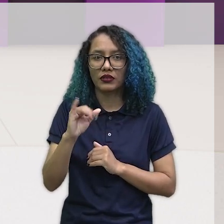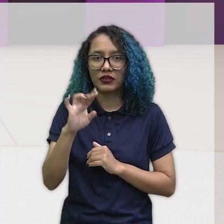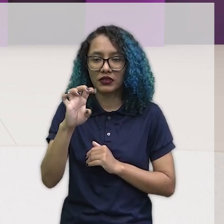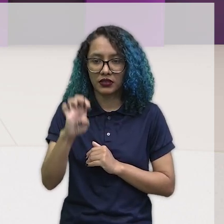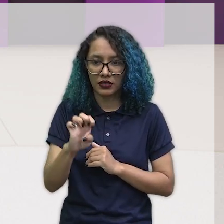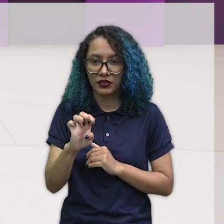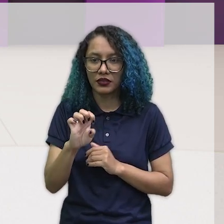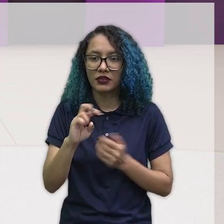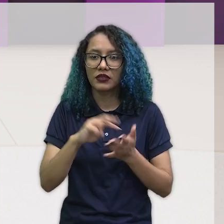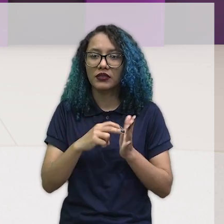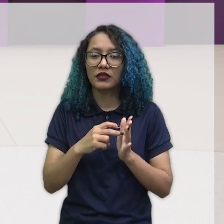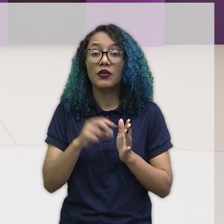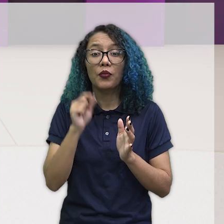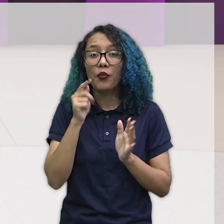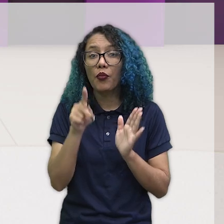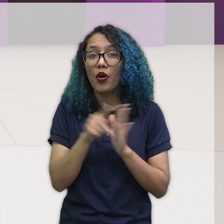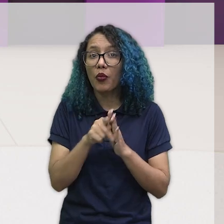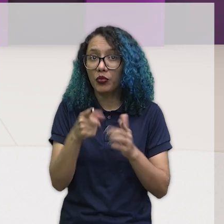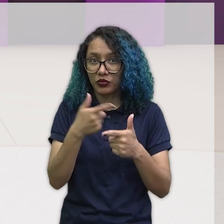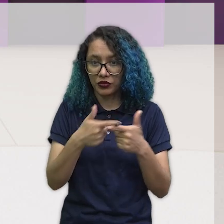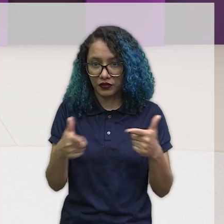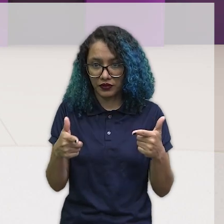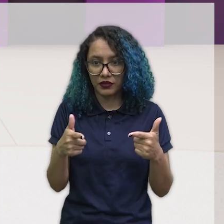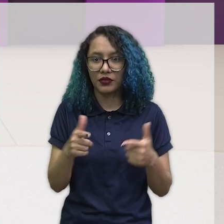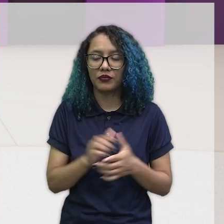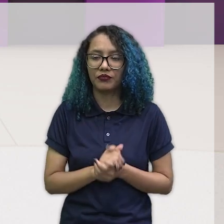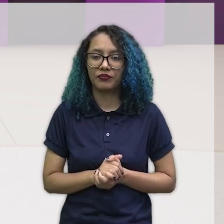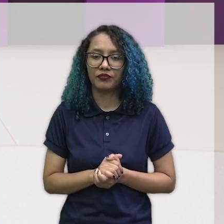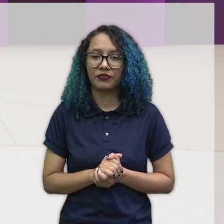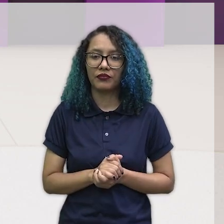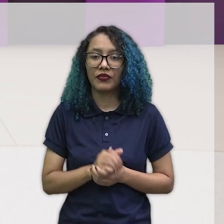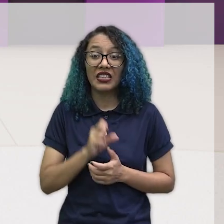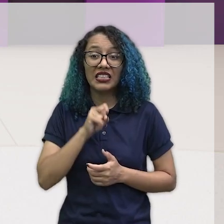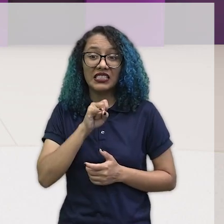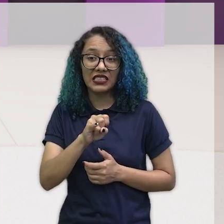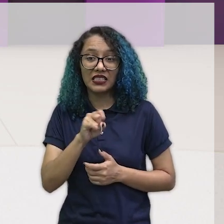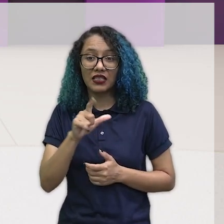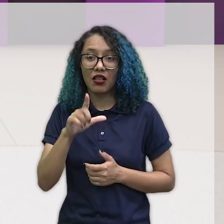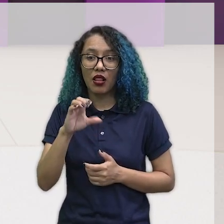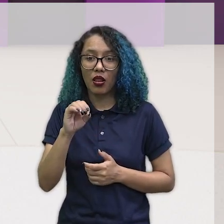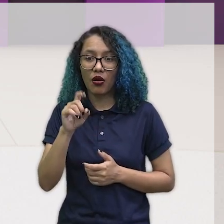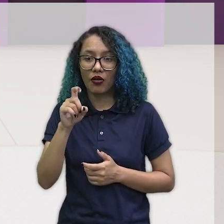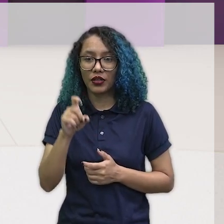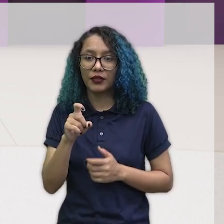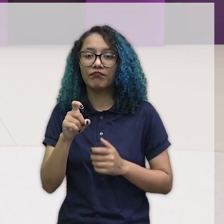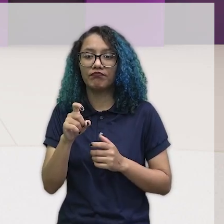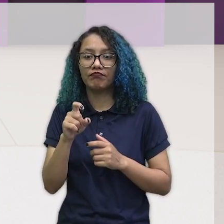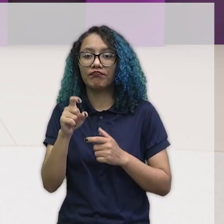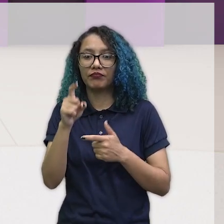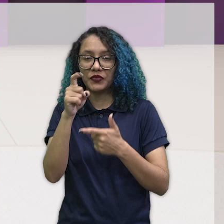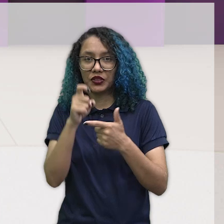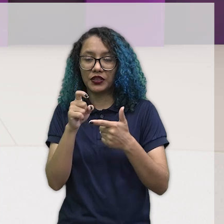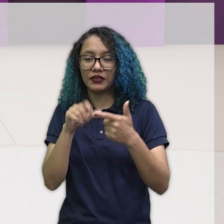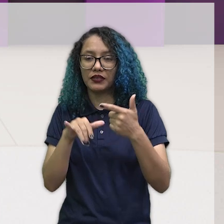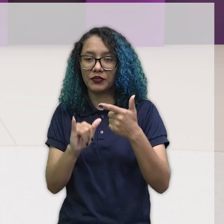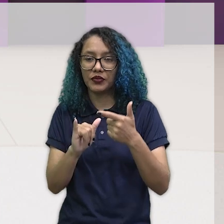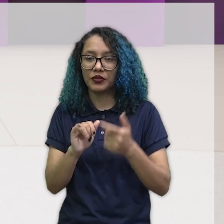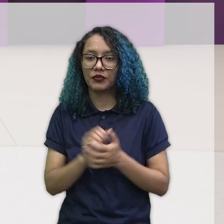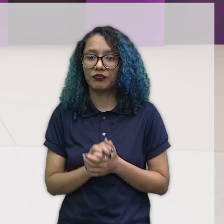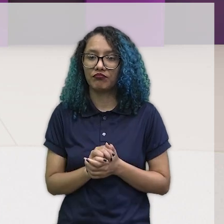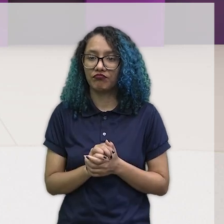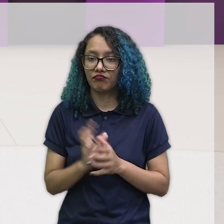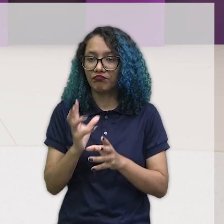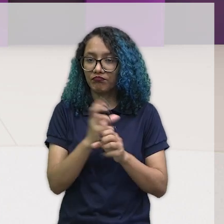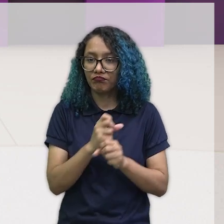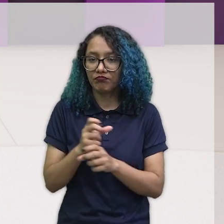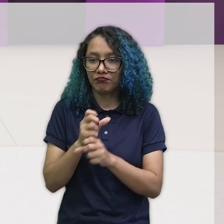o logaritmo de uma divisão, não é? Log de x sobre y na base b, e quando ela foi desenvolvida, ela